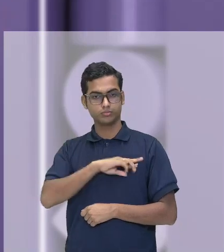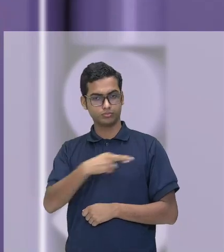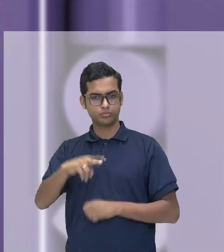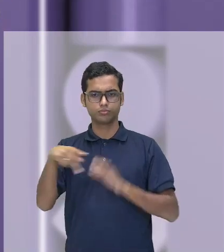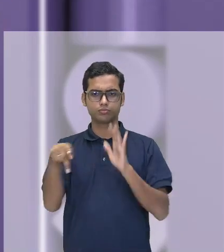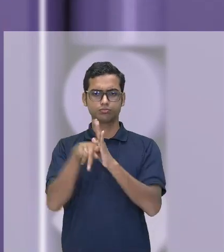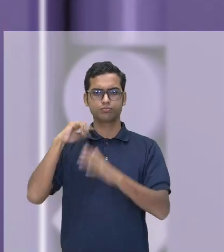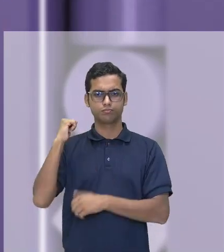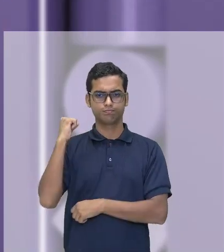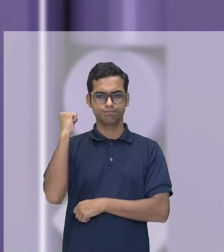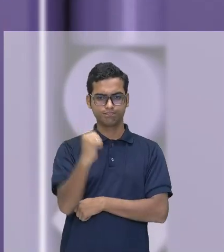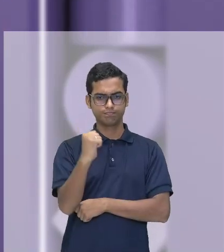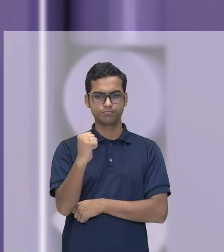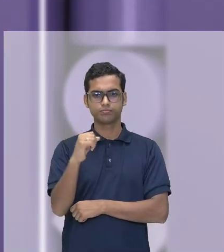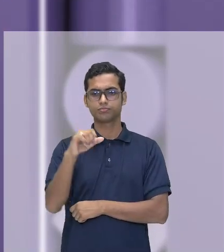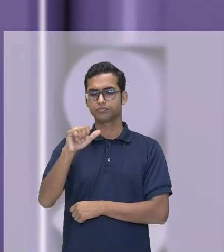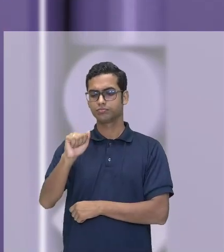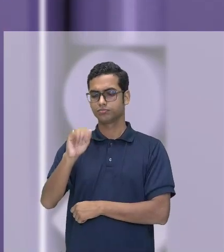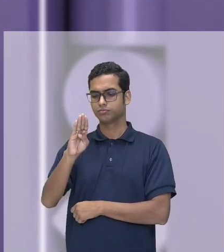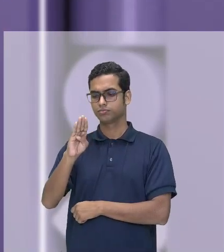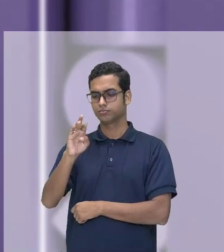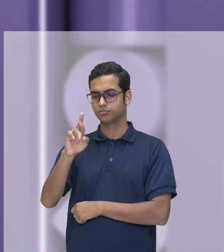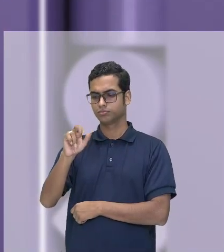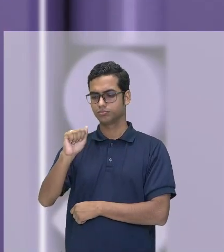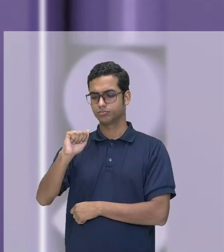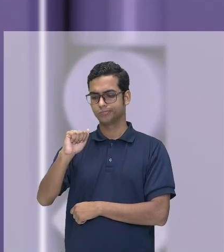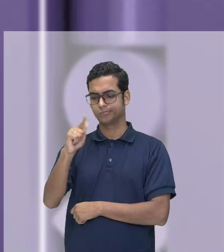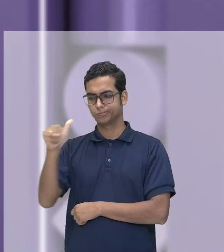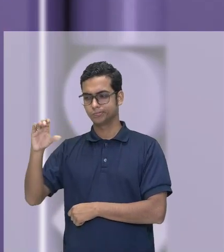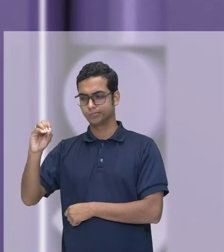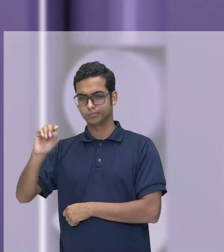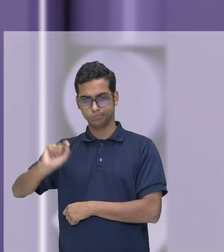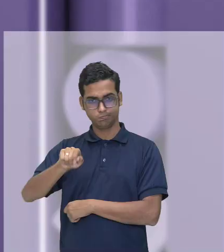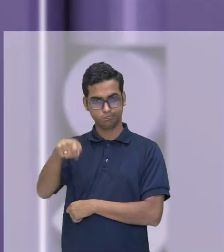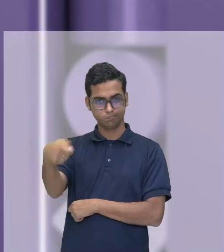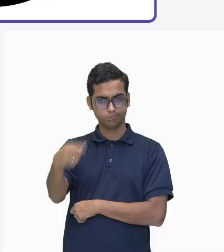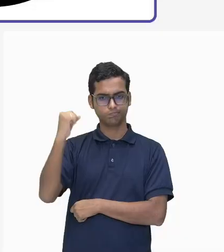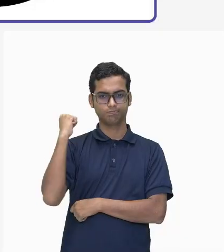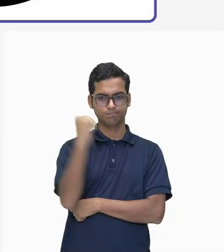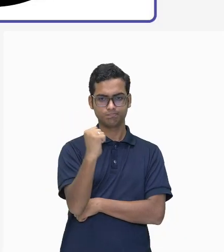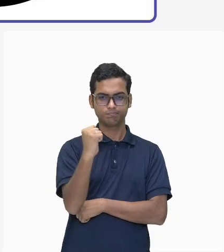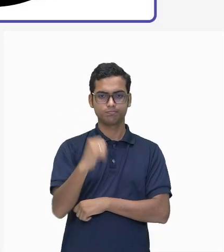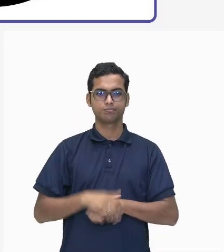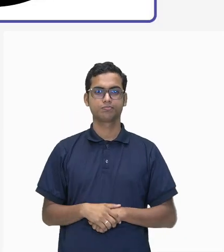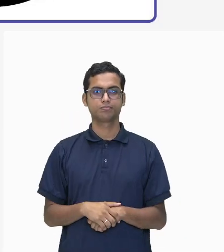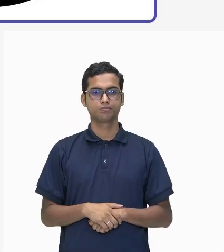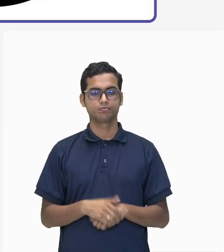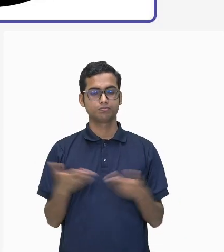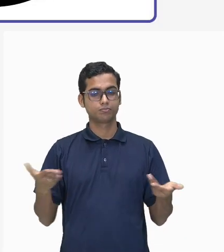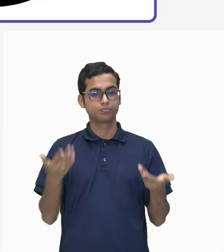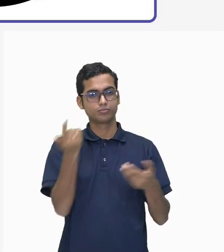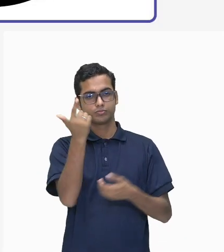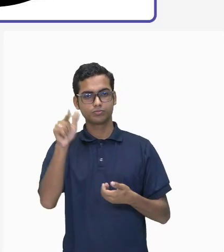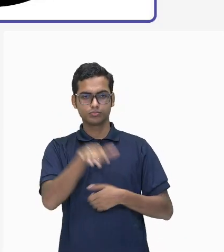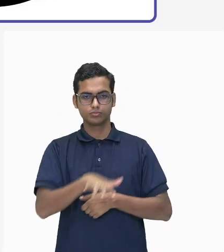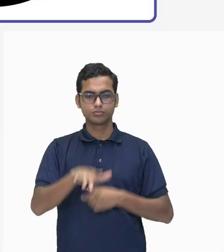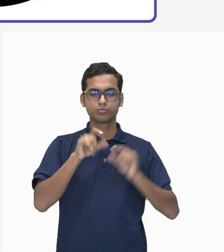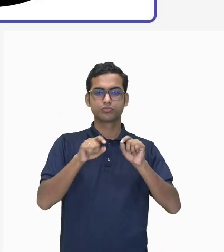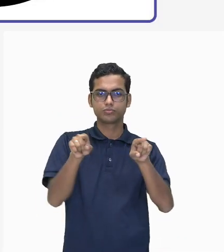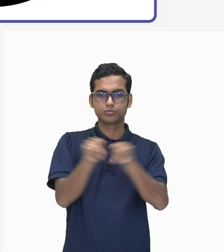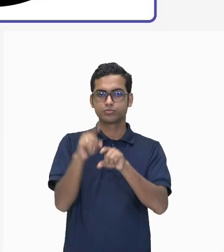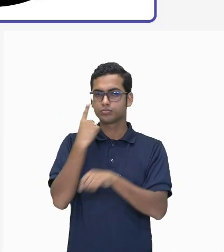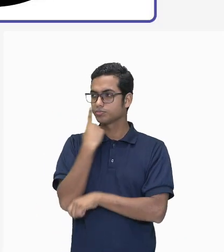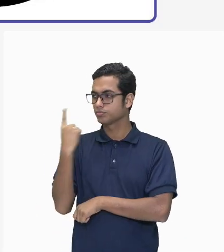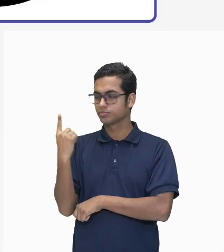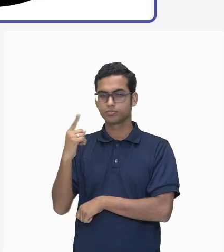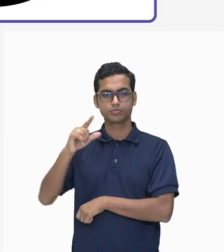grande mapa religioso que o planeta, de certa forma, se coloca à disposição. Vamos lá, então, para o islamismo. O islamismo é a